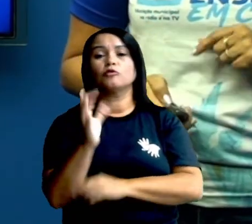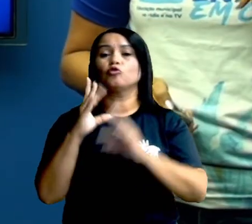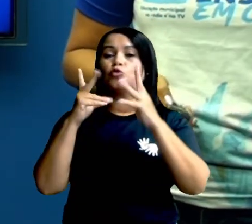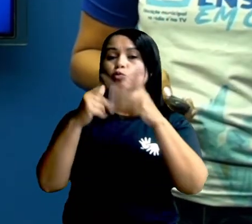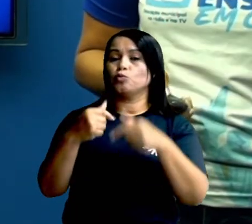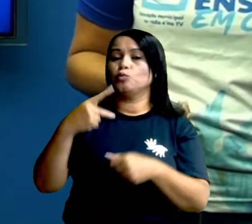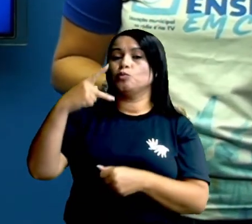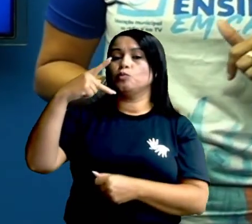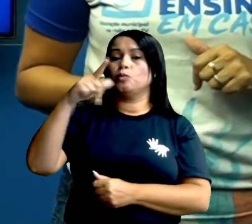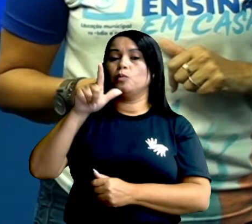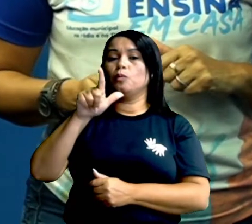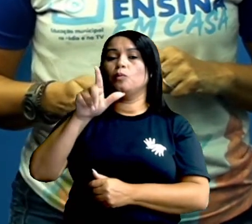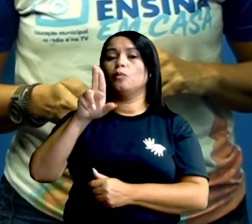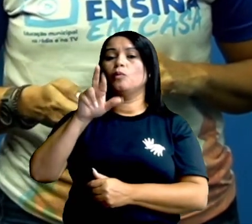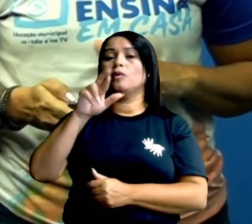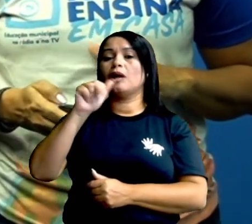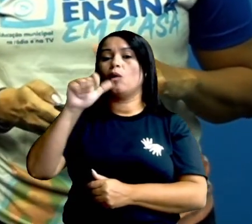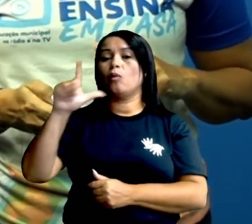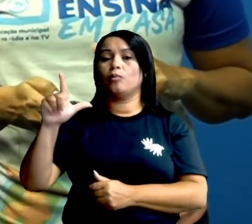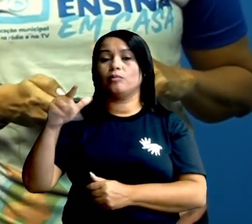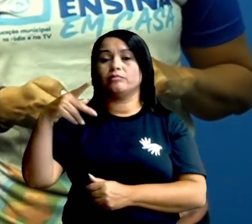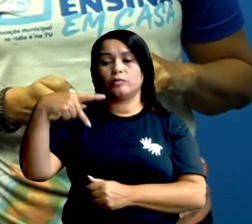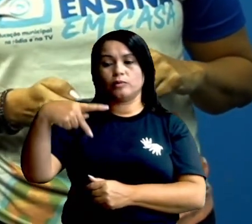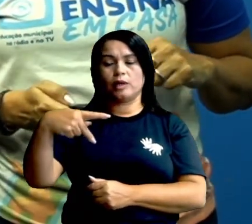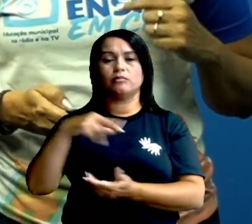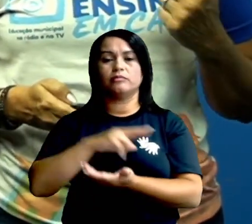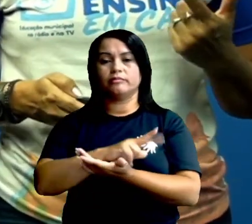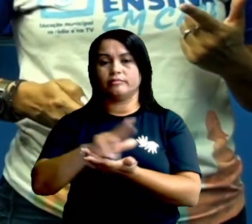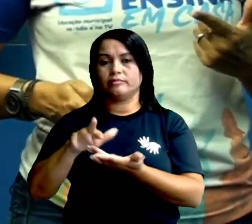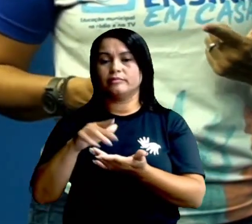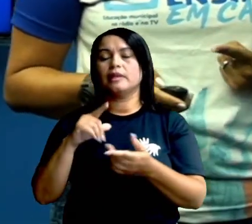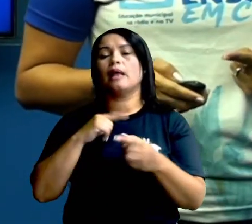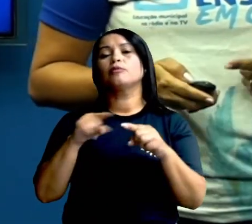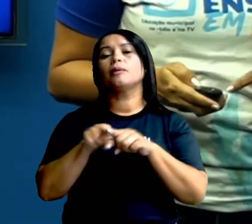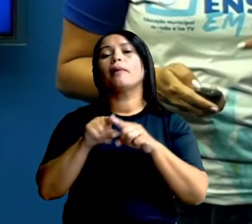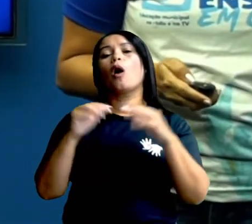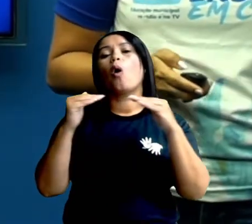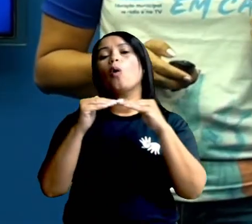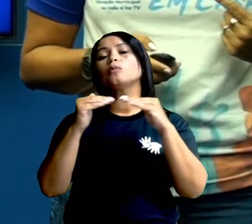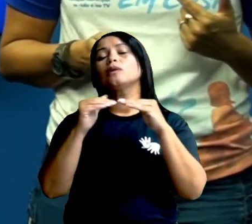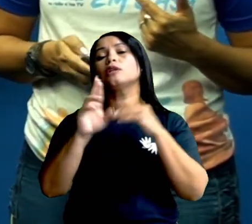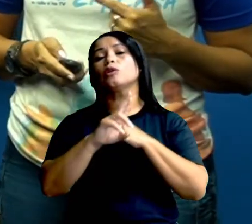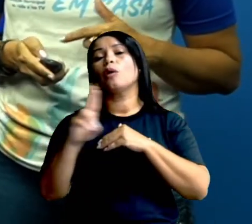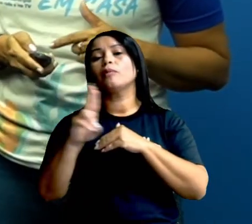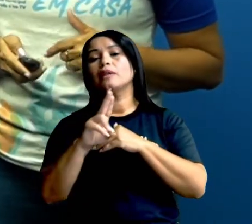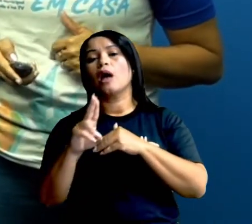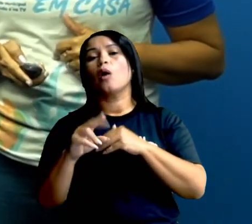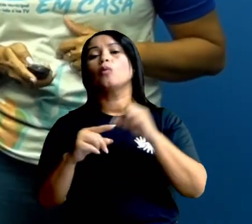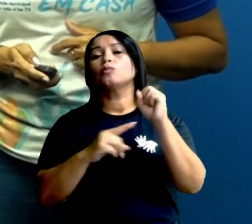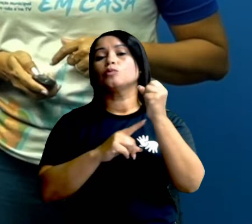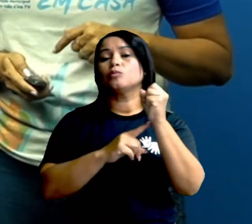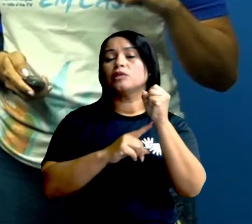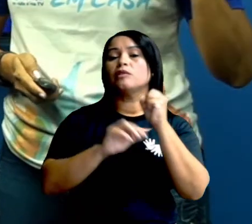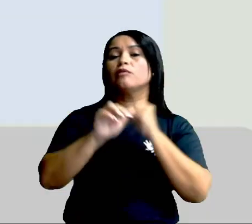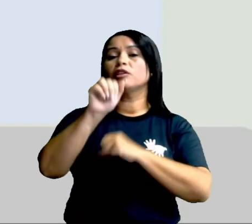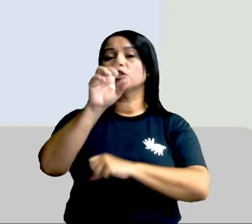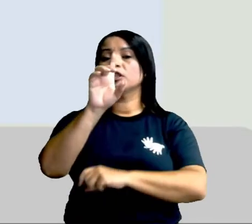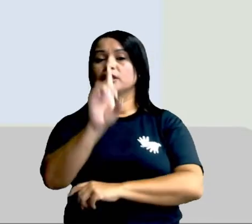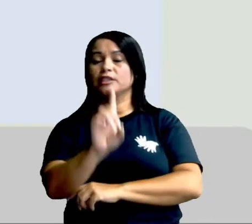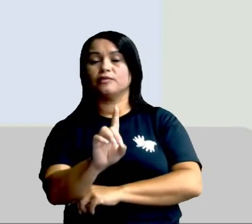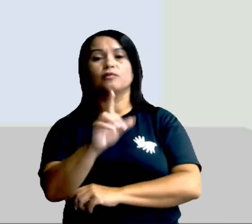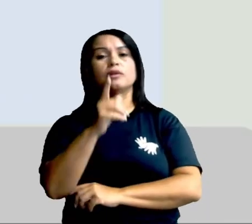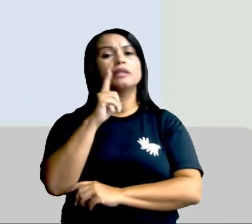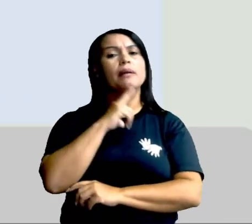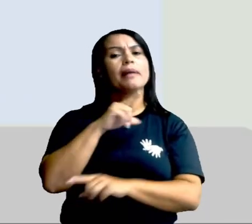plural, ok? E aí a gente tem a concordância nominal, substantivo e adjetivo. Então, ó,